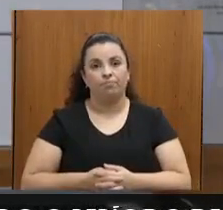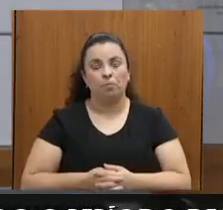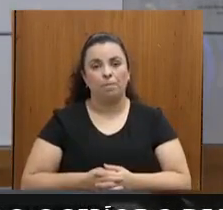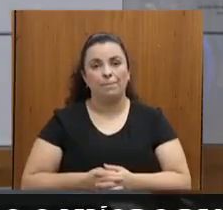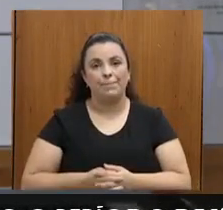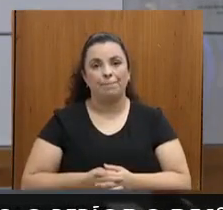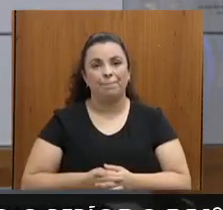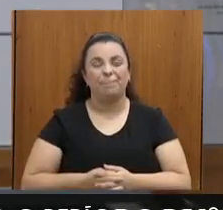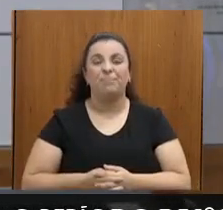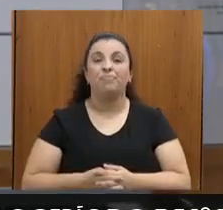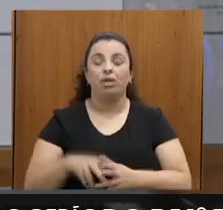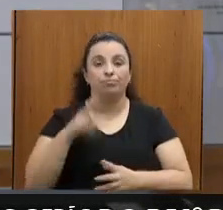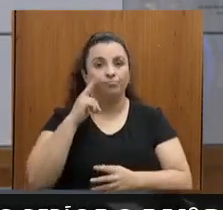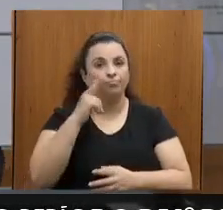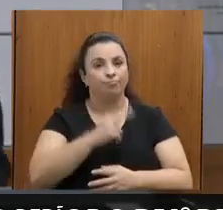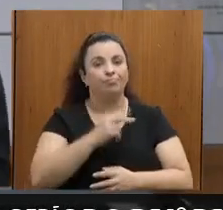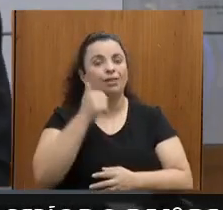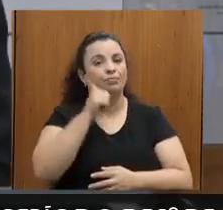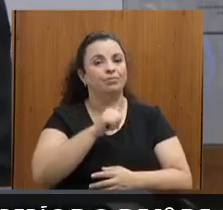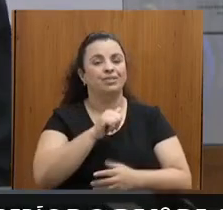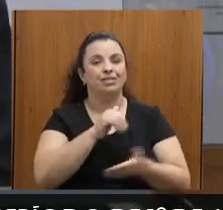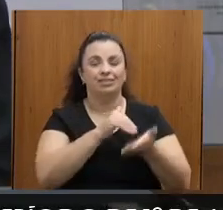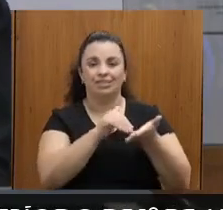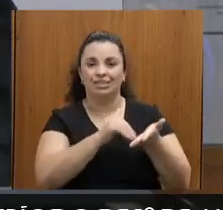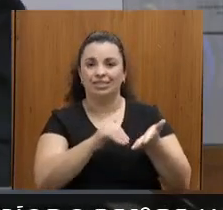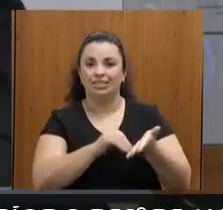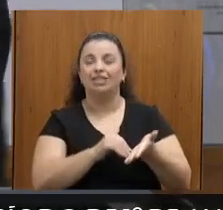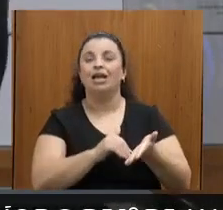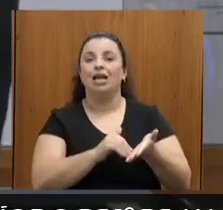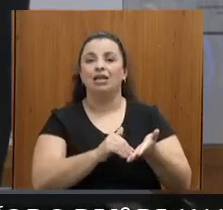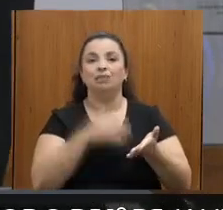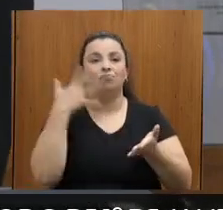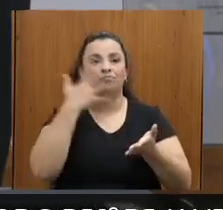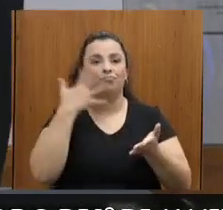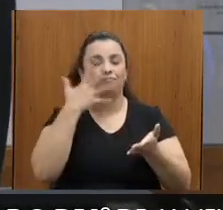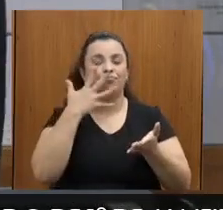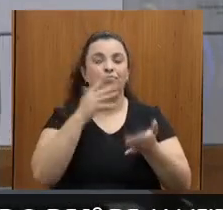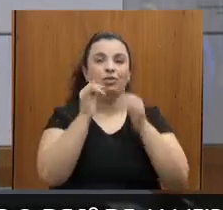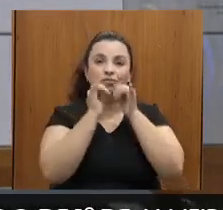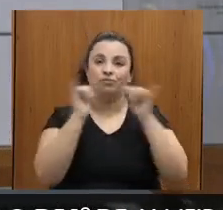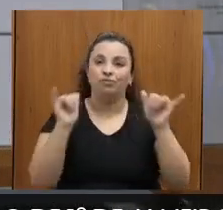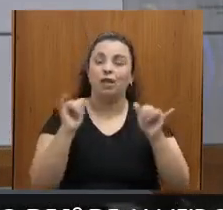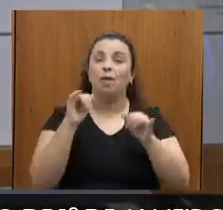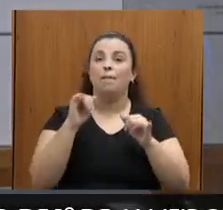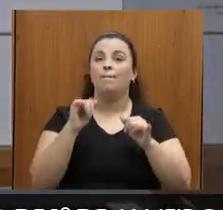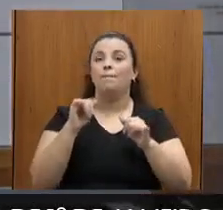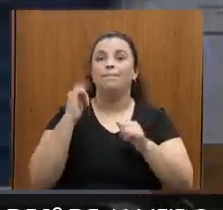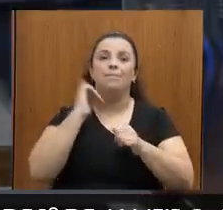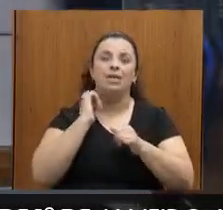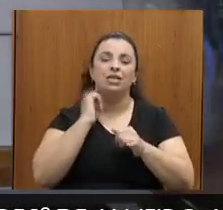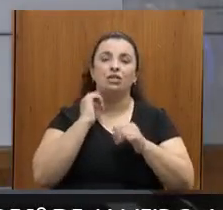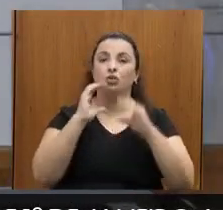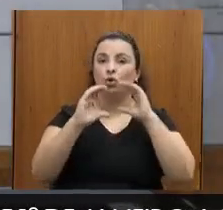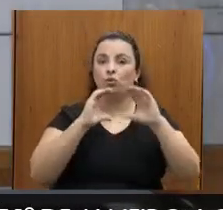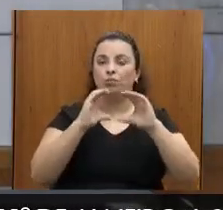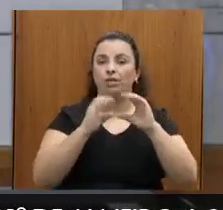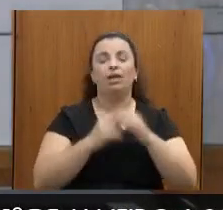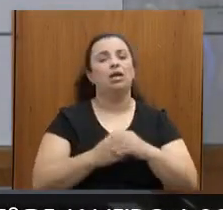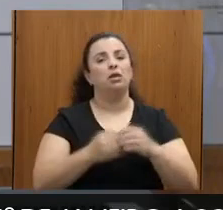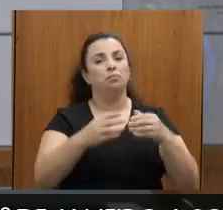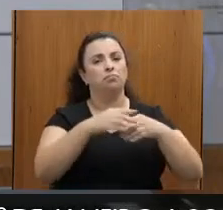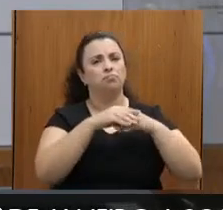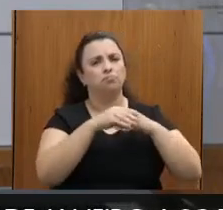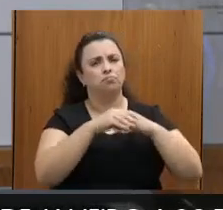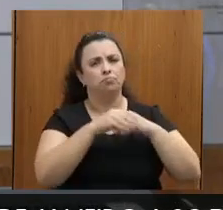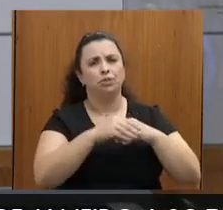apresentação da nossa secretária, quanto o Minas comunica, e aí deixo os parabéns pelo sucesso que está,